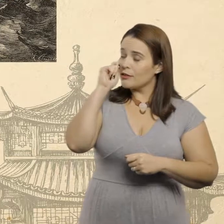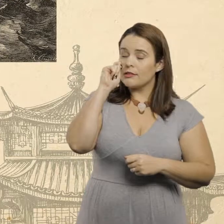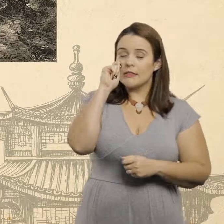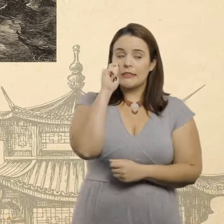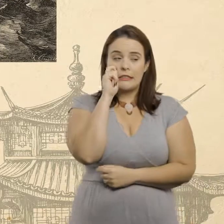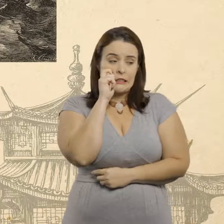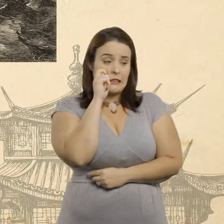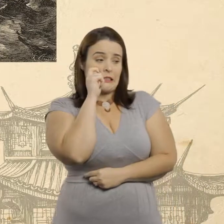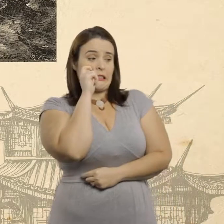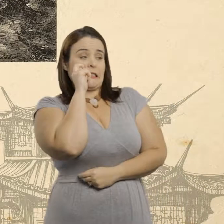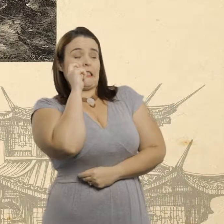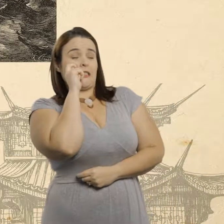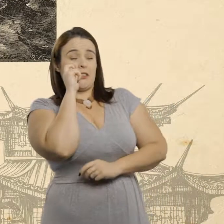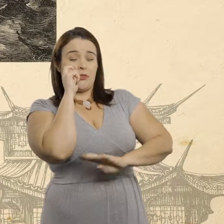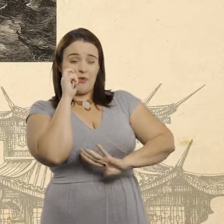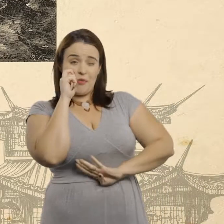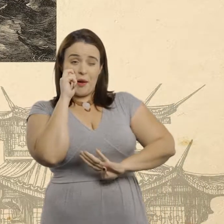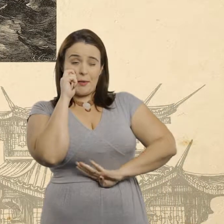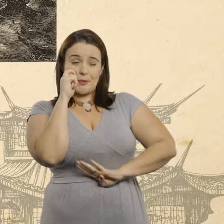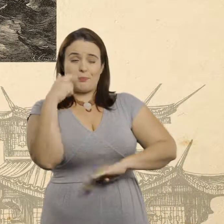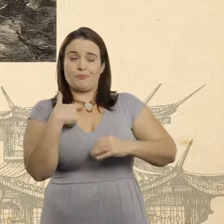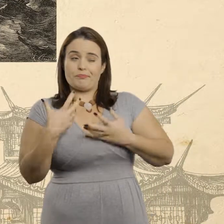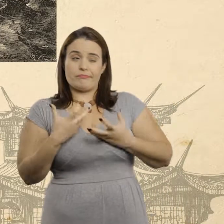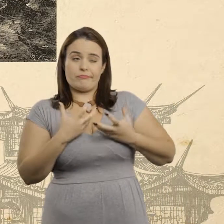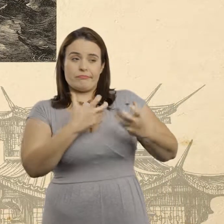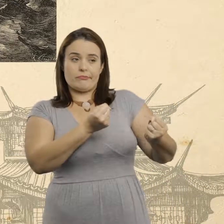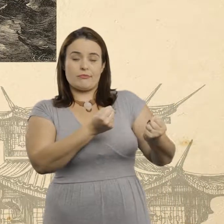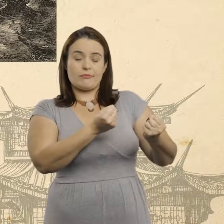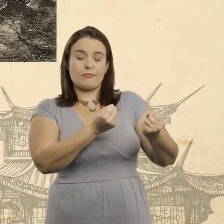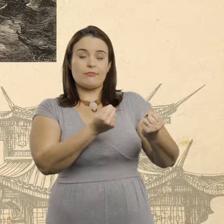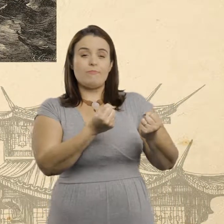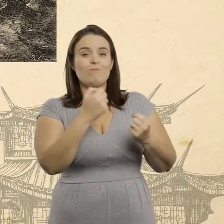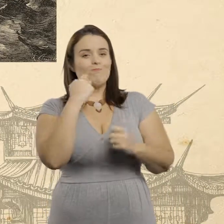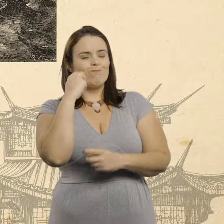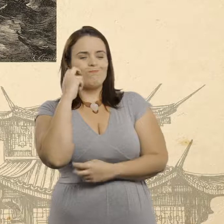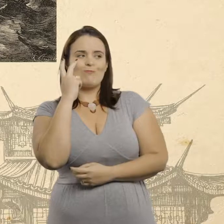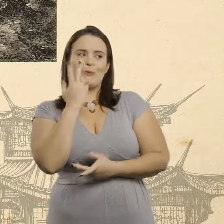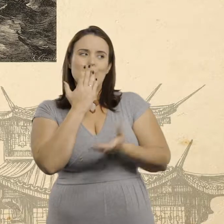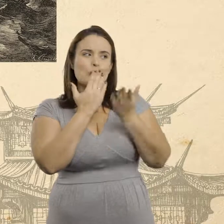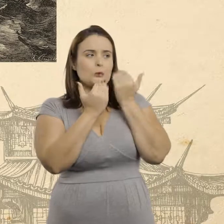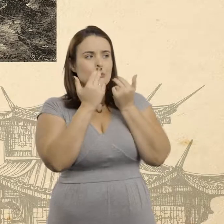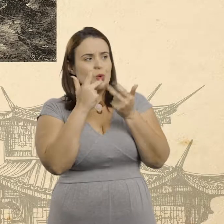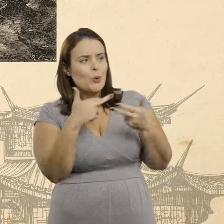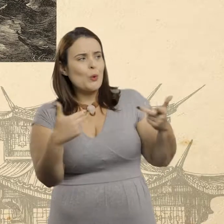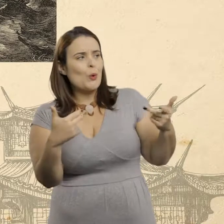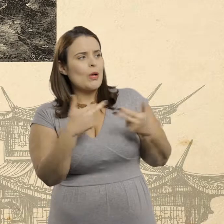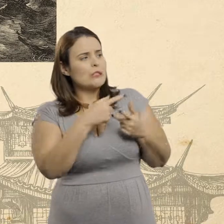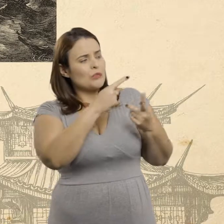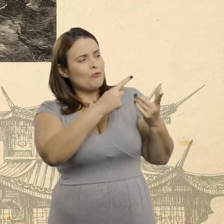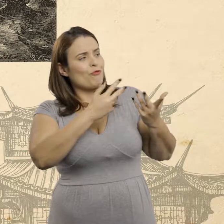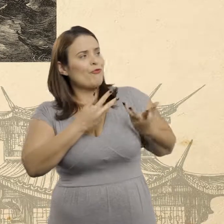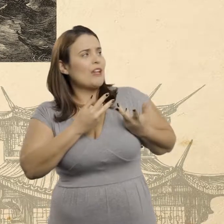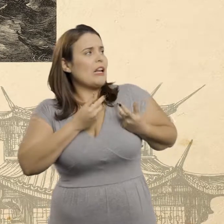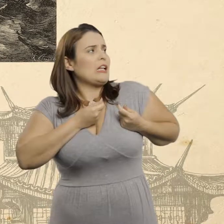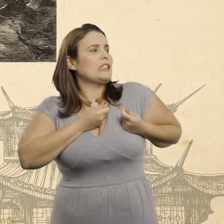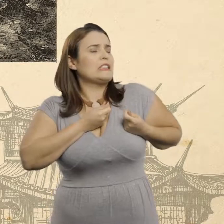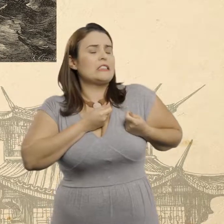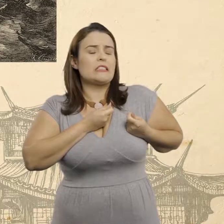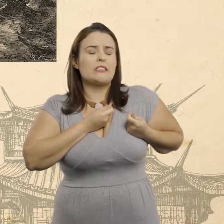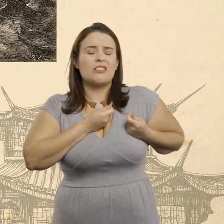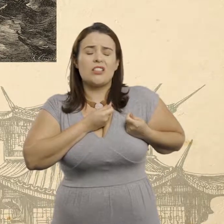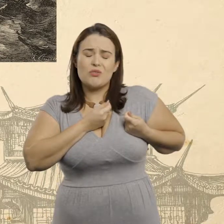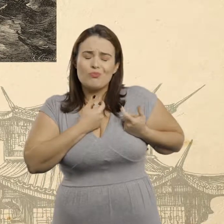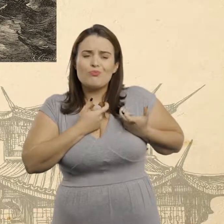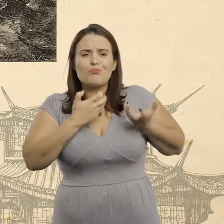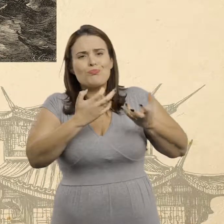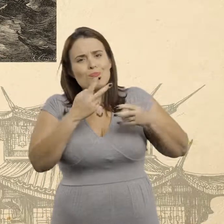O detetive Fix estava com fome e teve que aceitar o convite. Ele estava envergonhado de estar comendo coisas oferecidas pelo